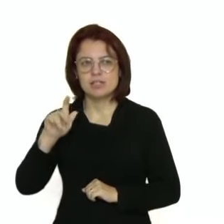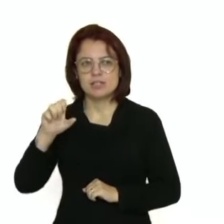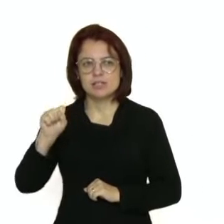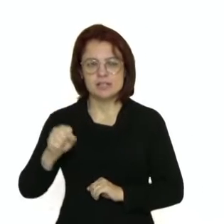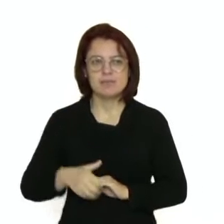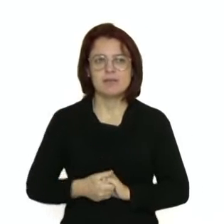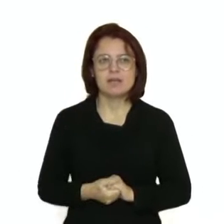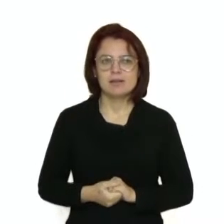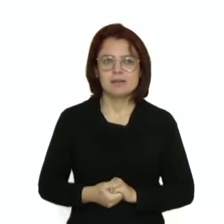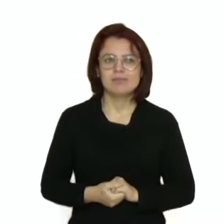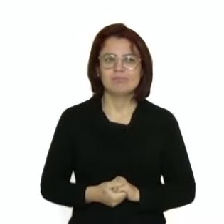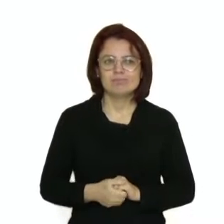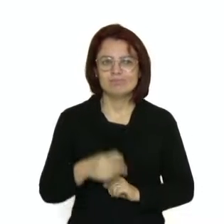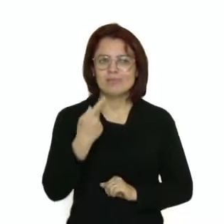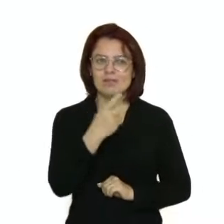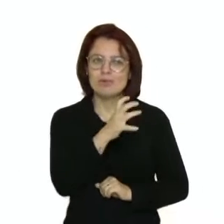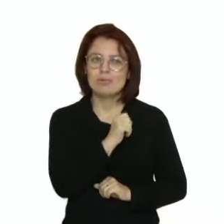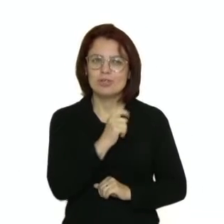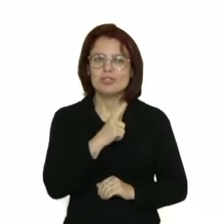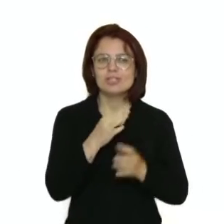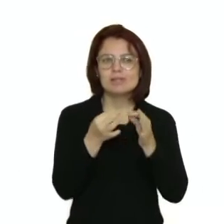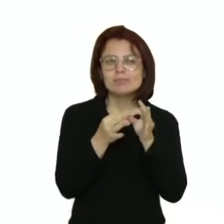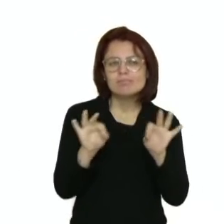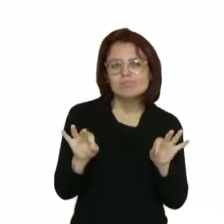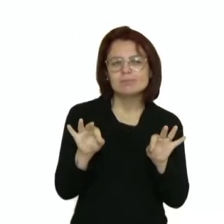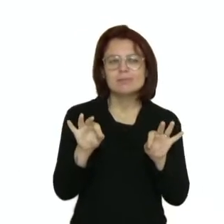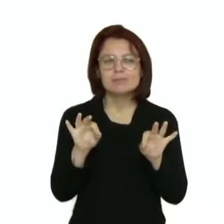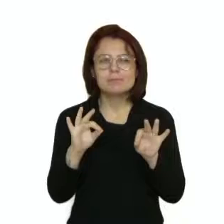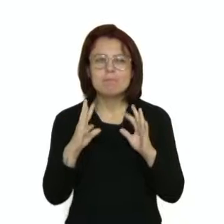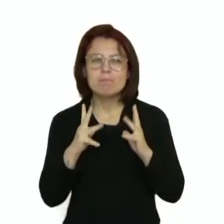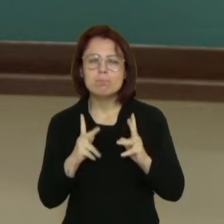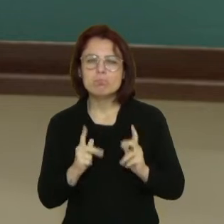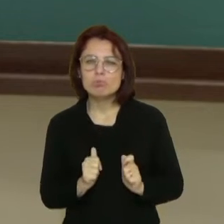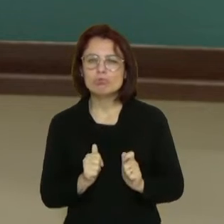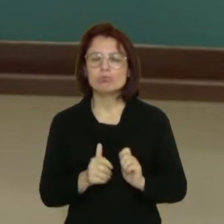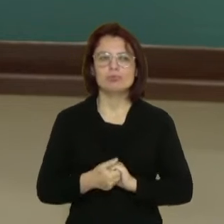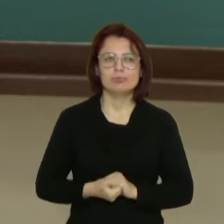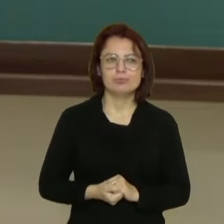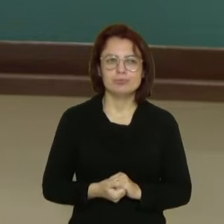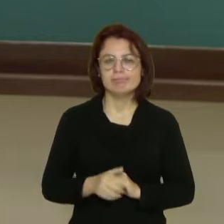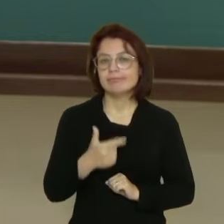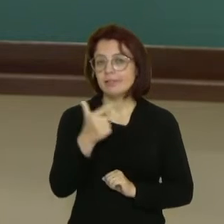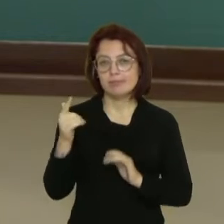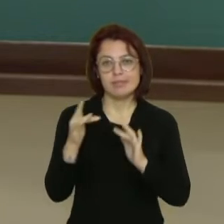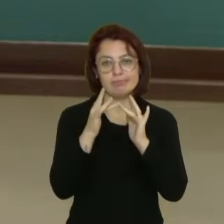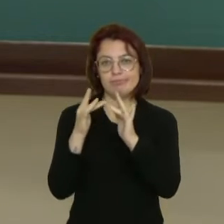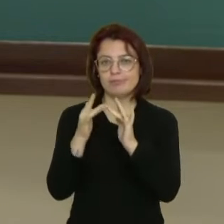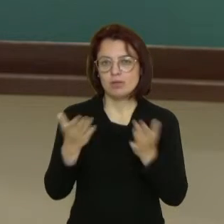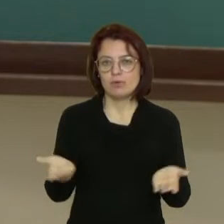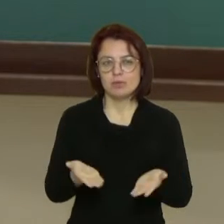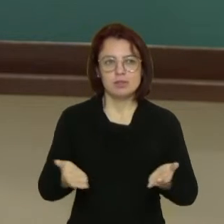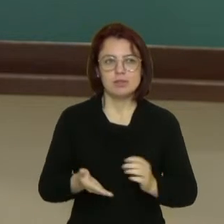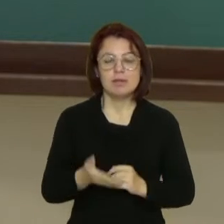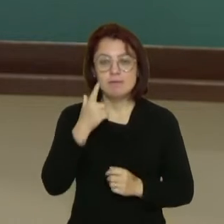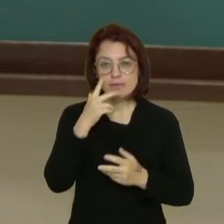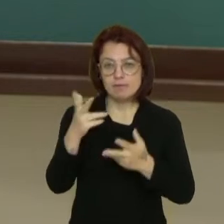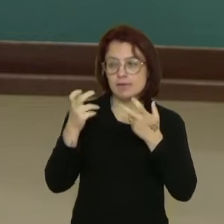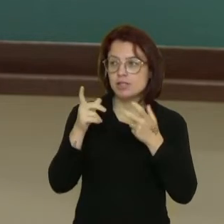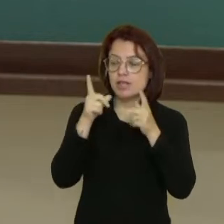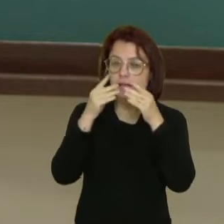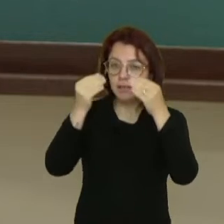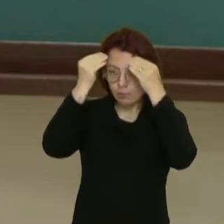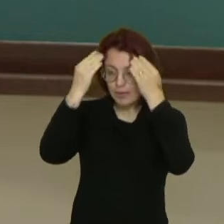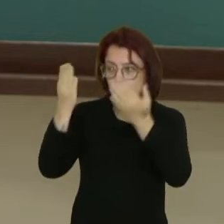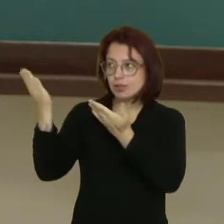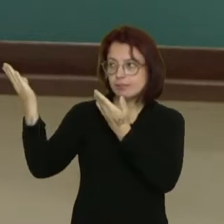realmente alguma coisa de puro e de ideal, que não se compadecia com os costumes de hoje. Note a